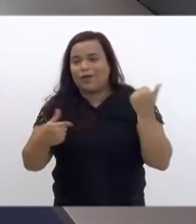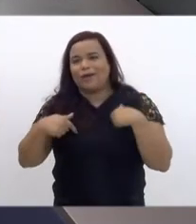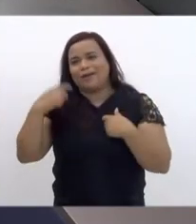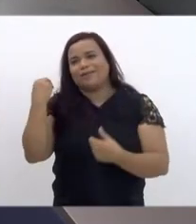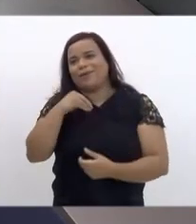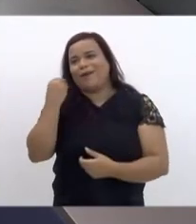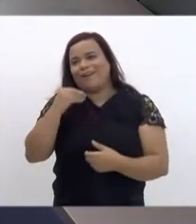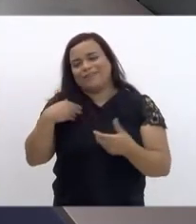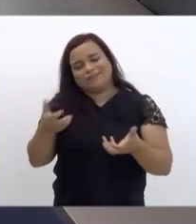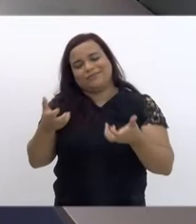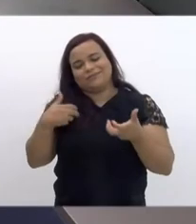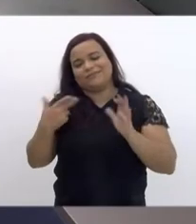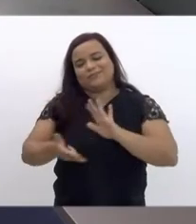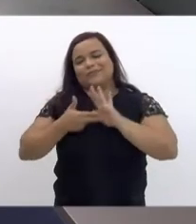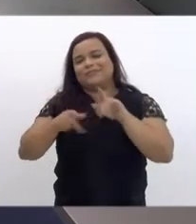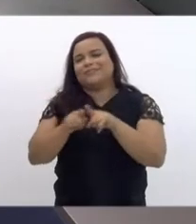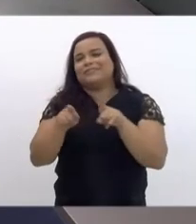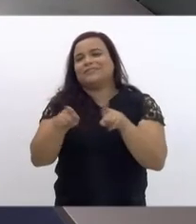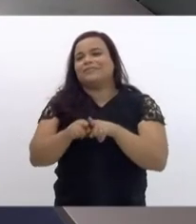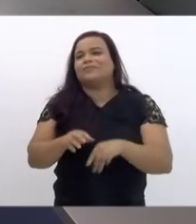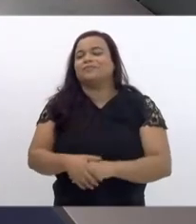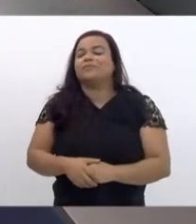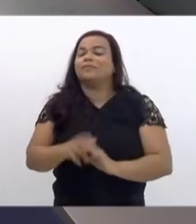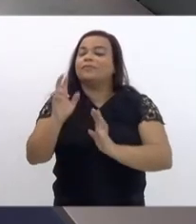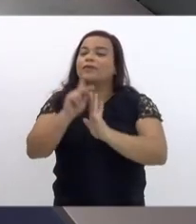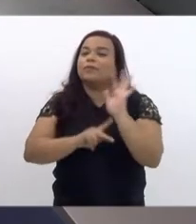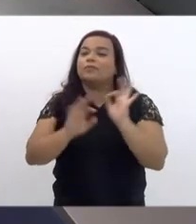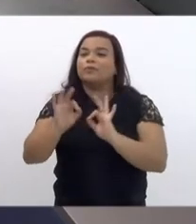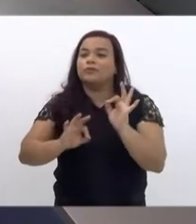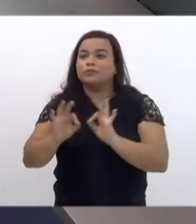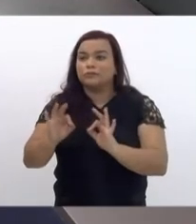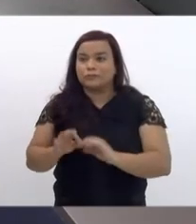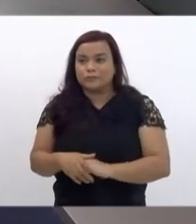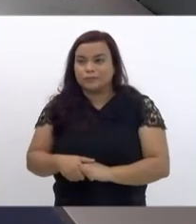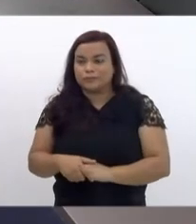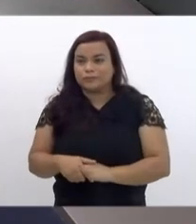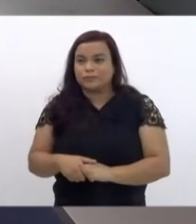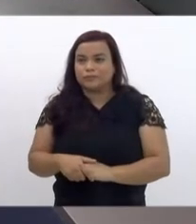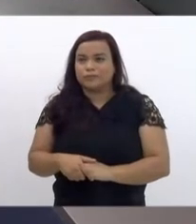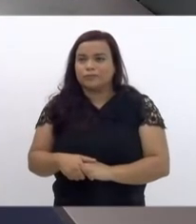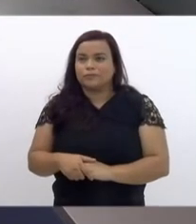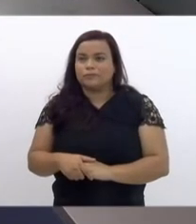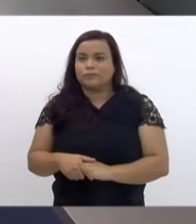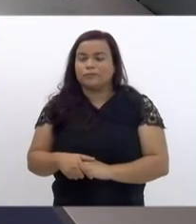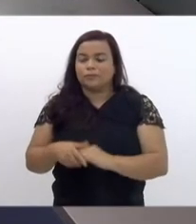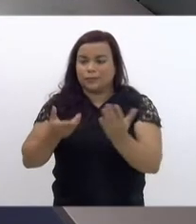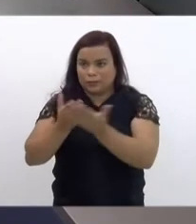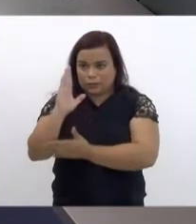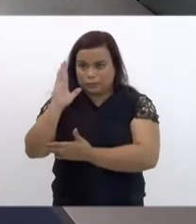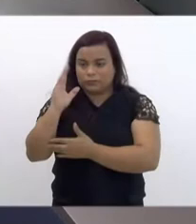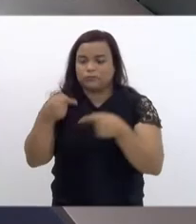Eu assumo a coautoria também. Projeto, então, juridicidade em discussão e votação, aprovado.